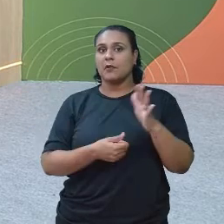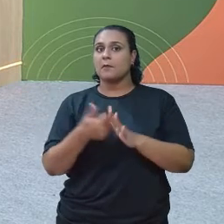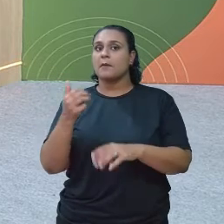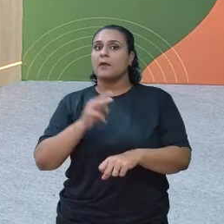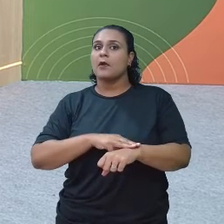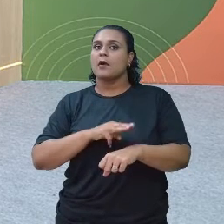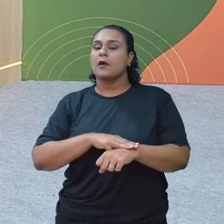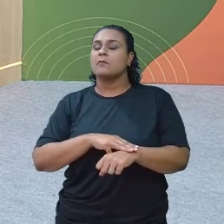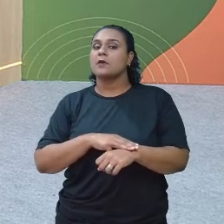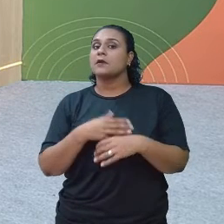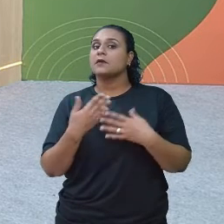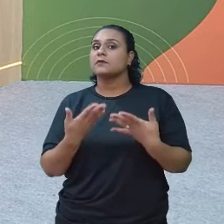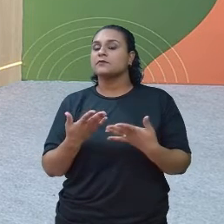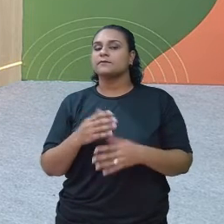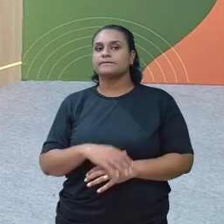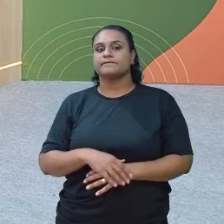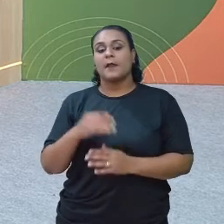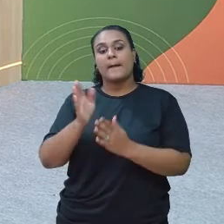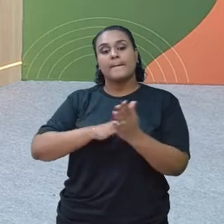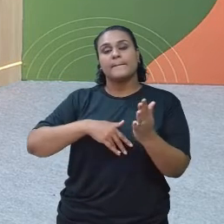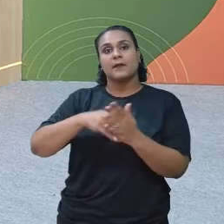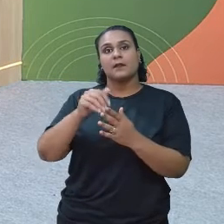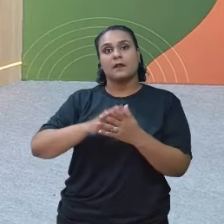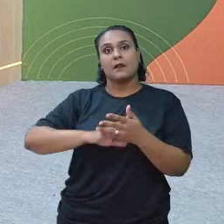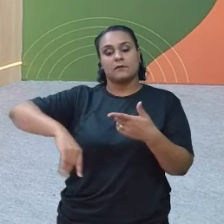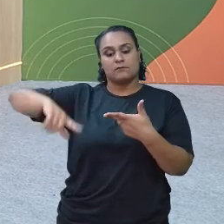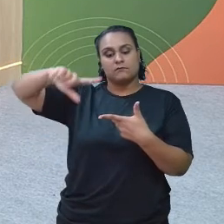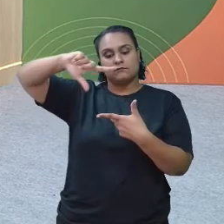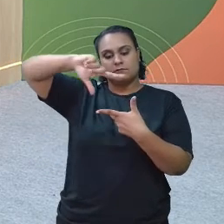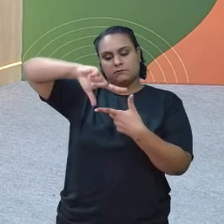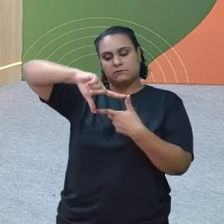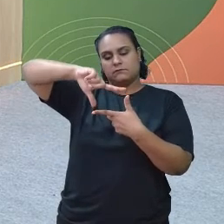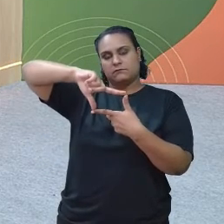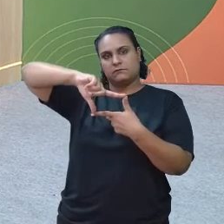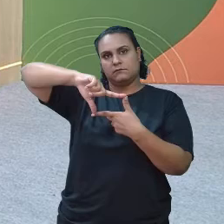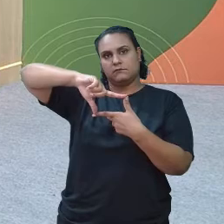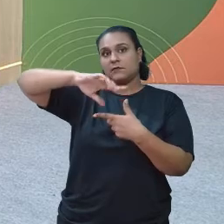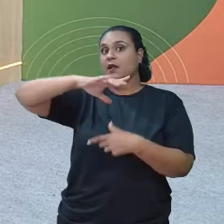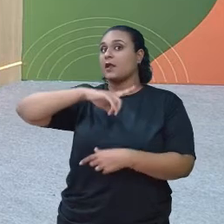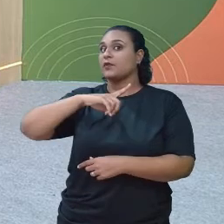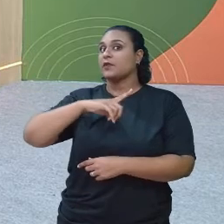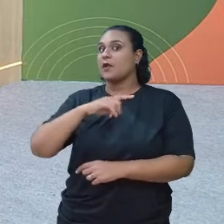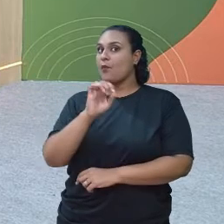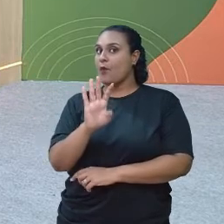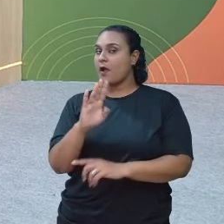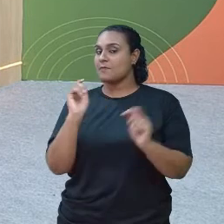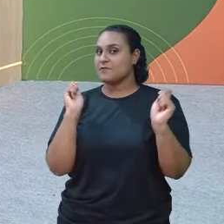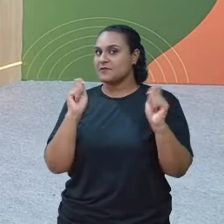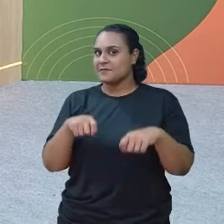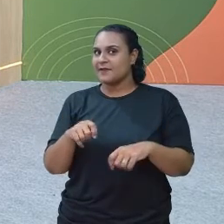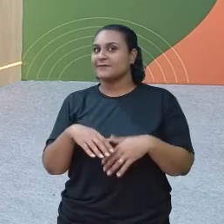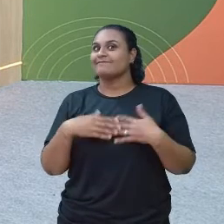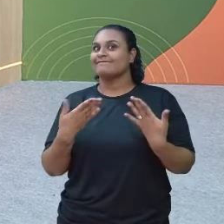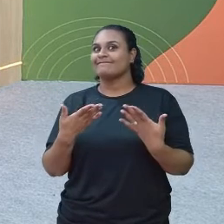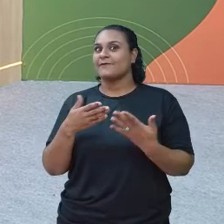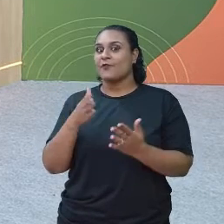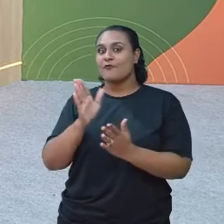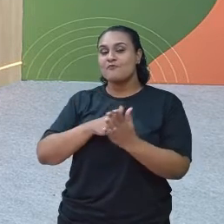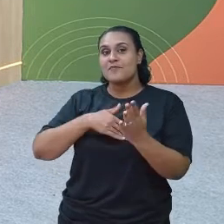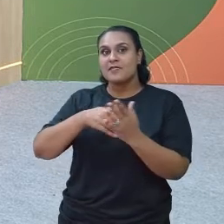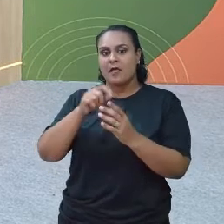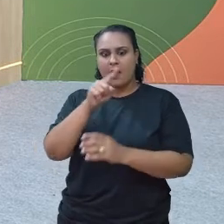fiz o seguinte, eu comecei pintando a região retangular, então eu tinha 4 possibilidades. Quando eu fui pintar a